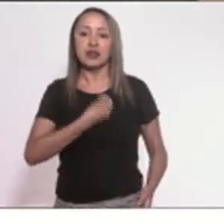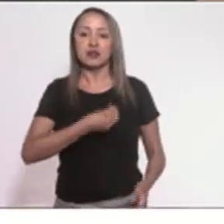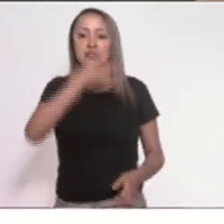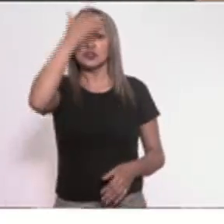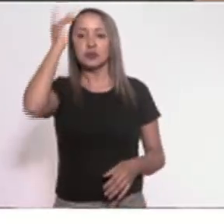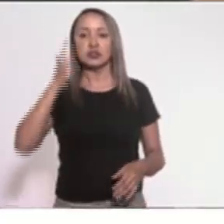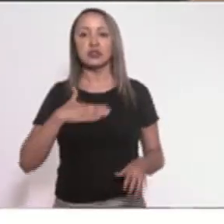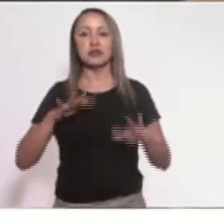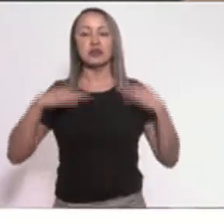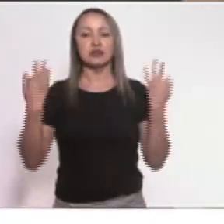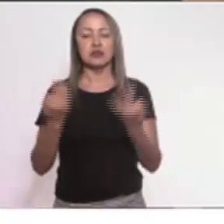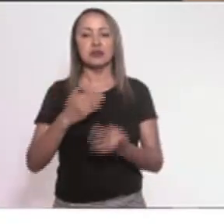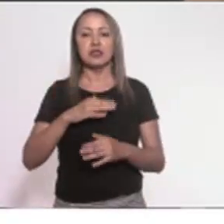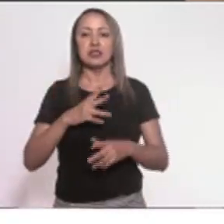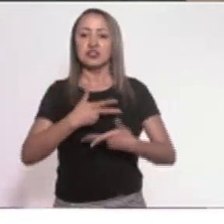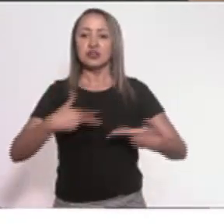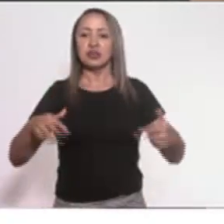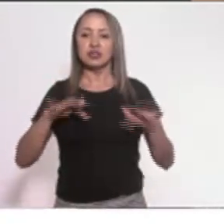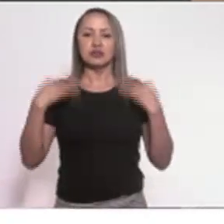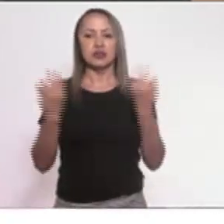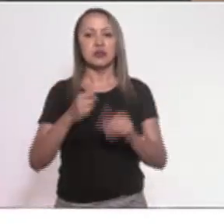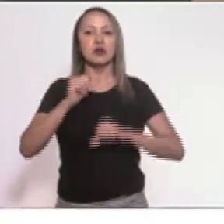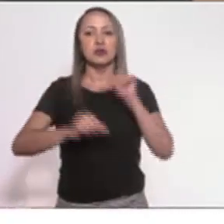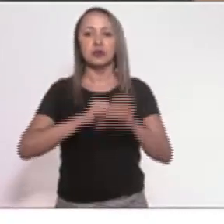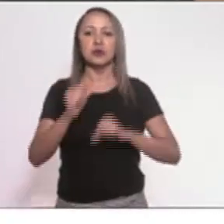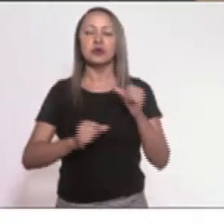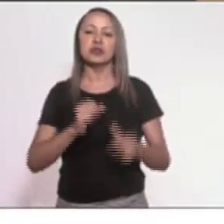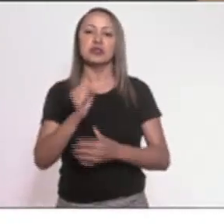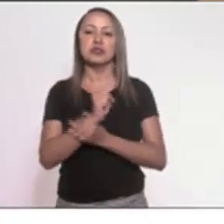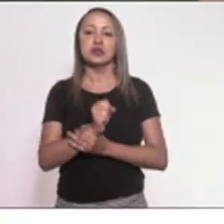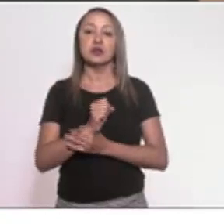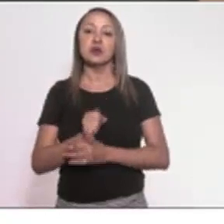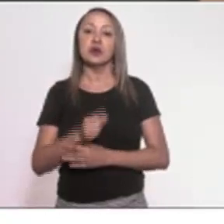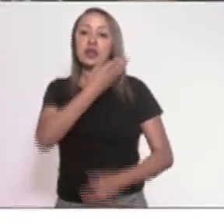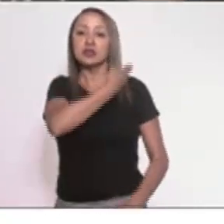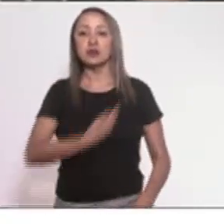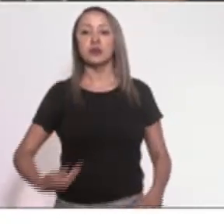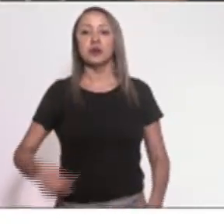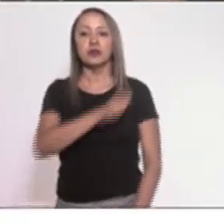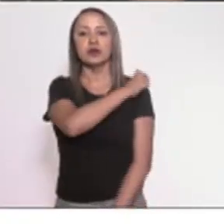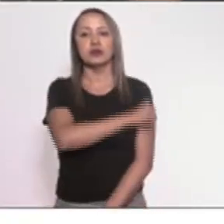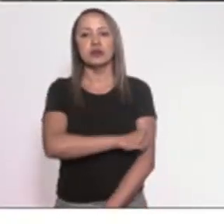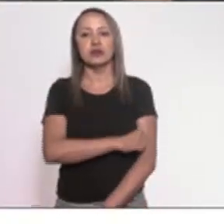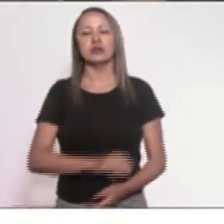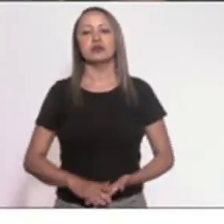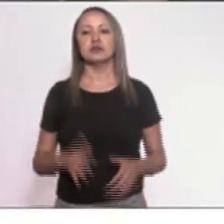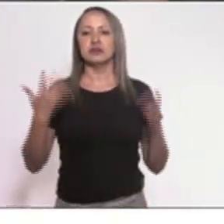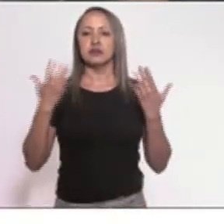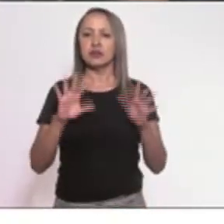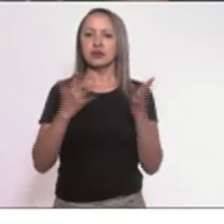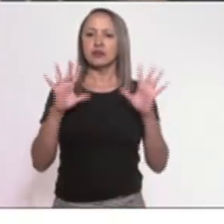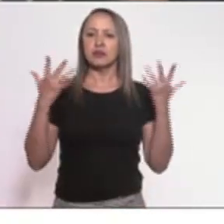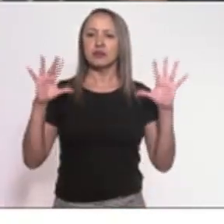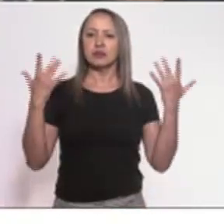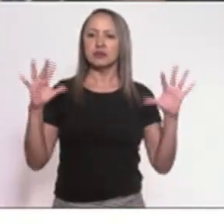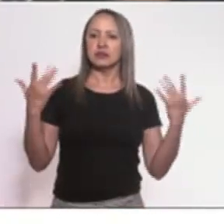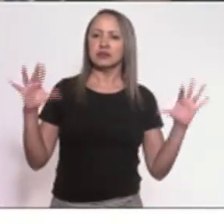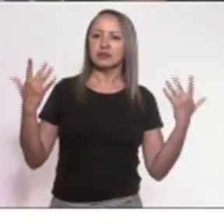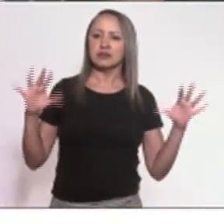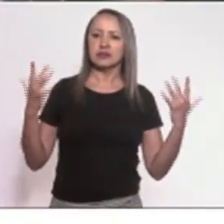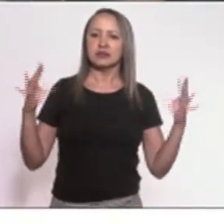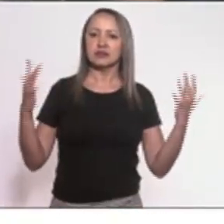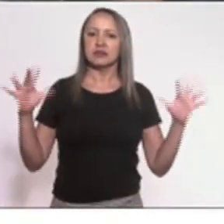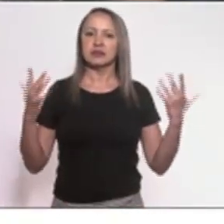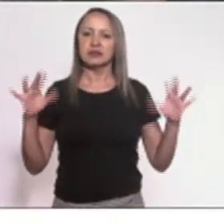fazer e agilizar a gente mudar a história da segurança pública do Estado do Rio de Janeiro. Senhor presidente, questão de ordem.